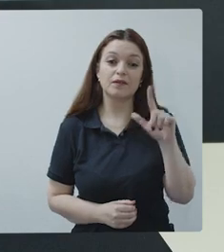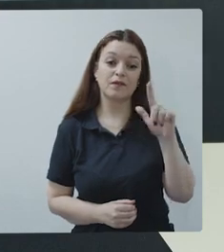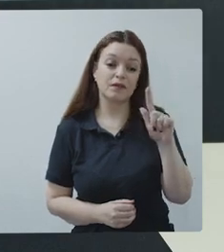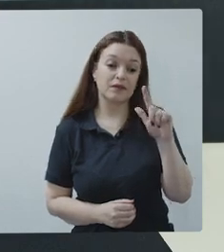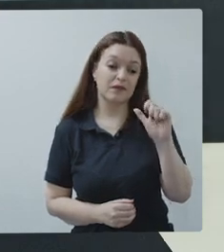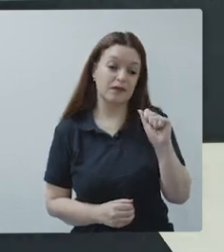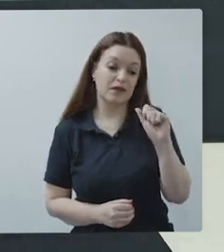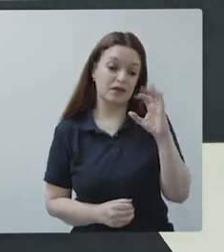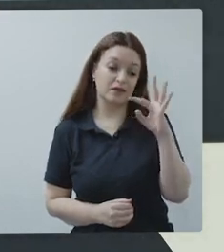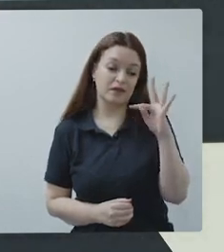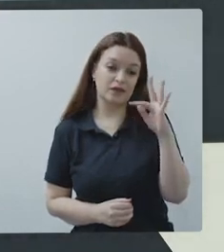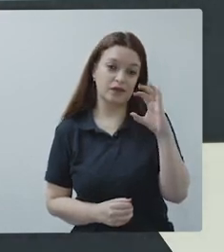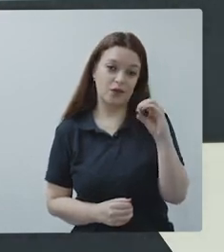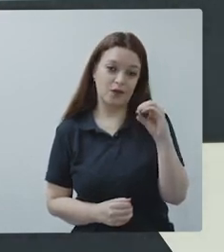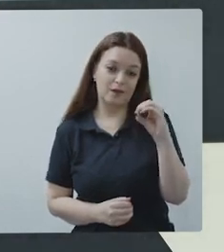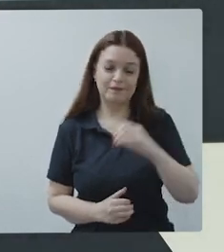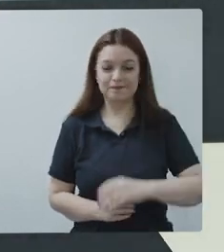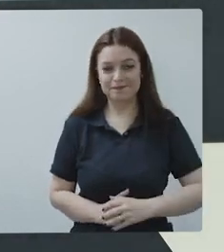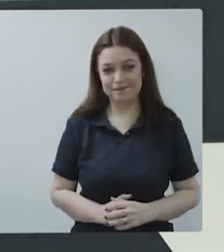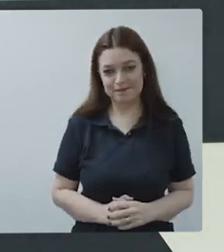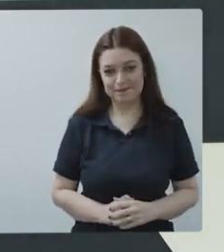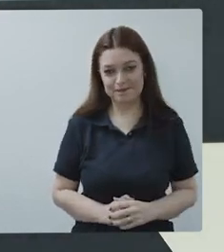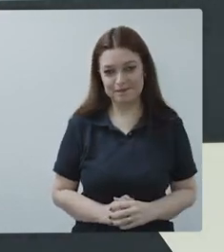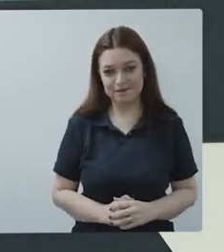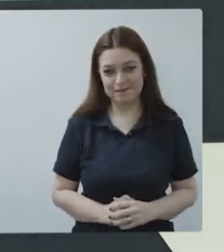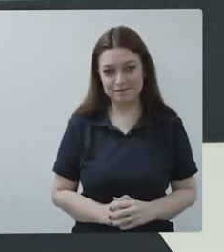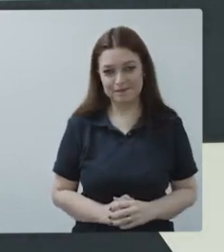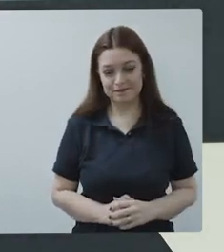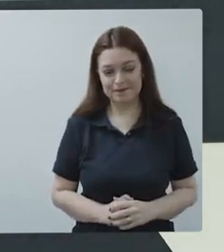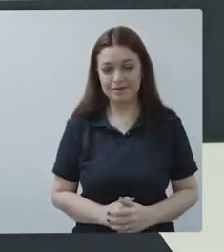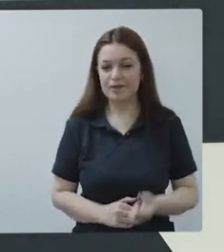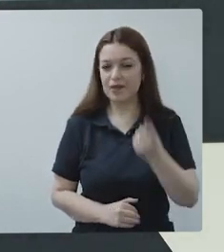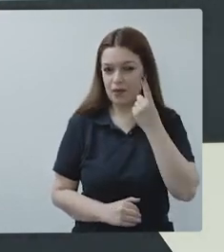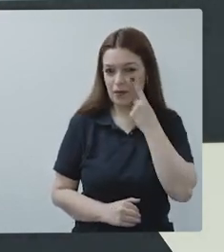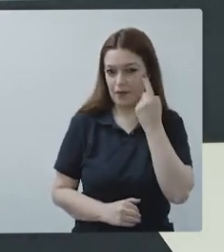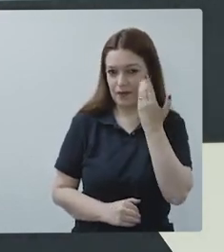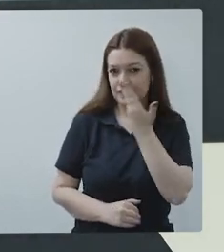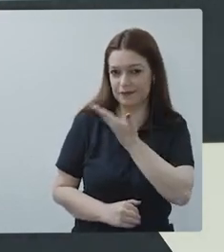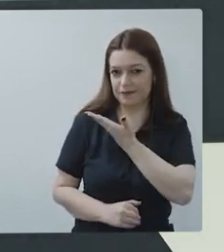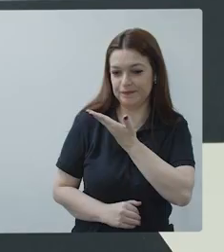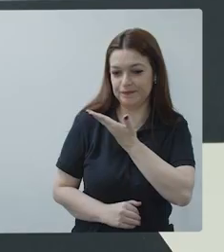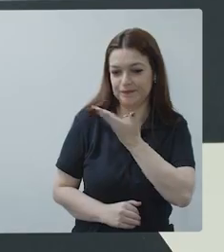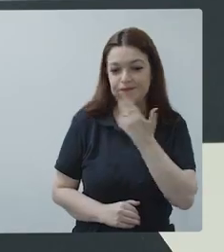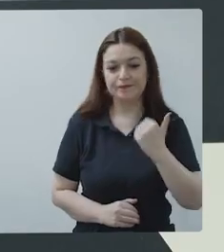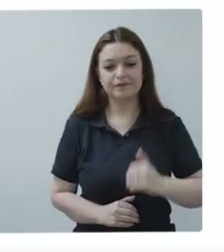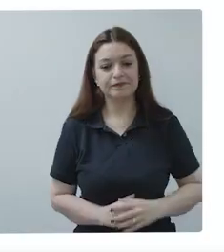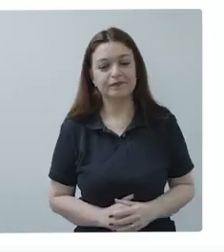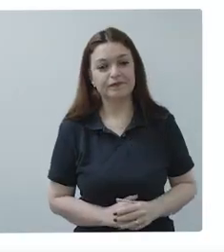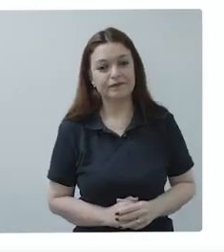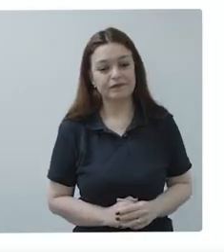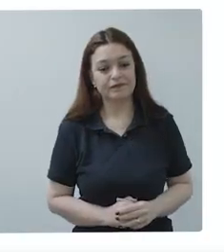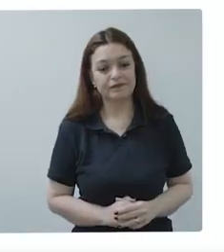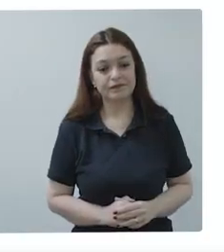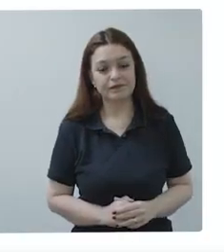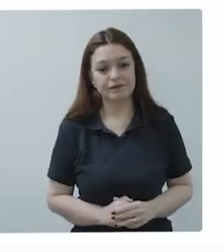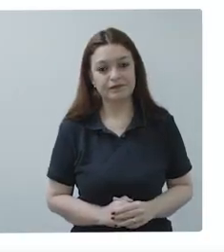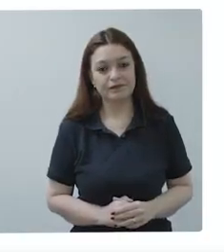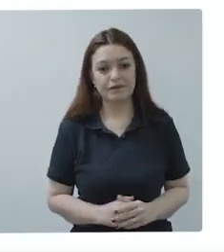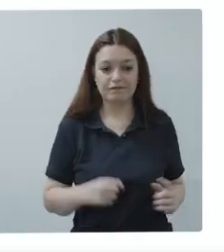palavra gato. Vamos ver como ficou na tela? Olhando lá. G,